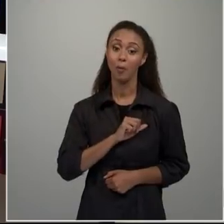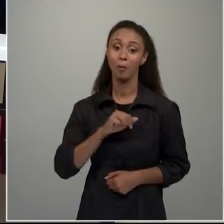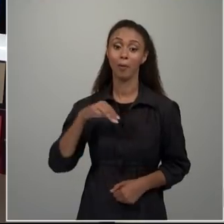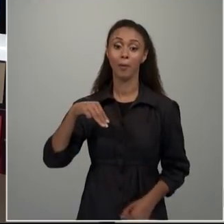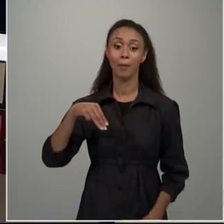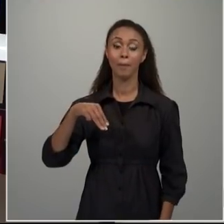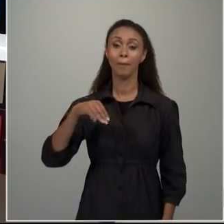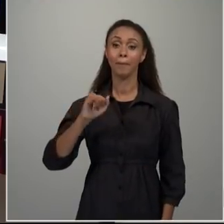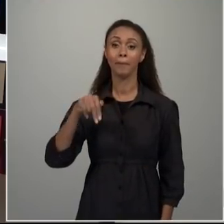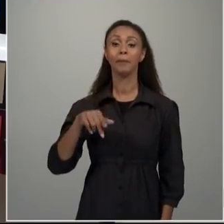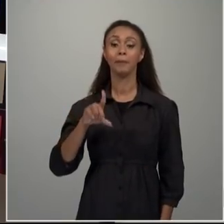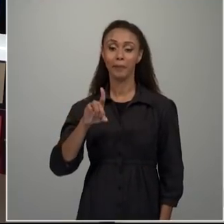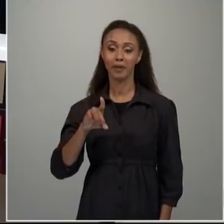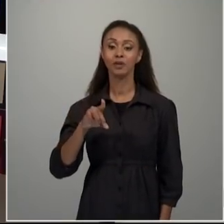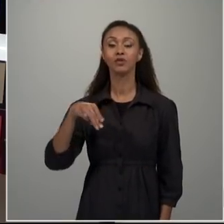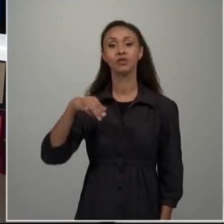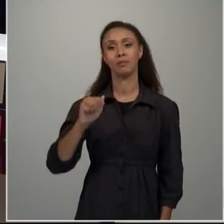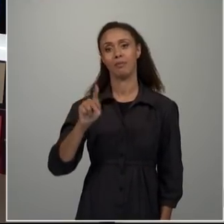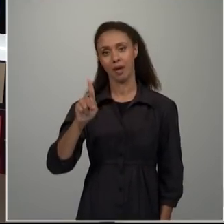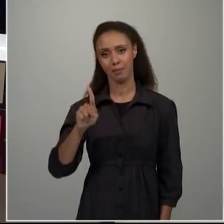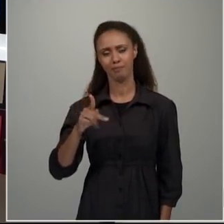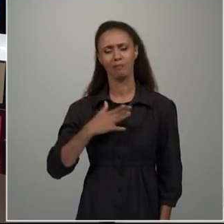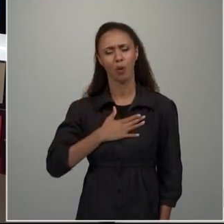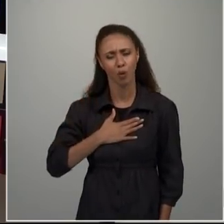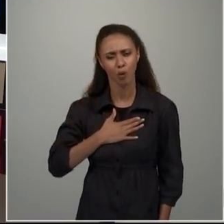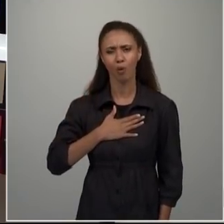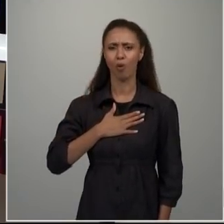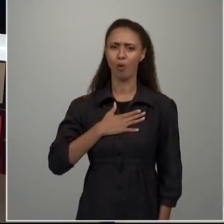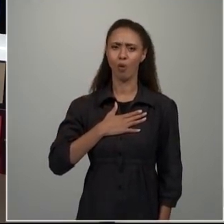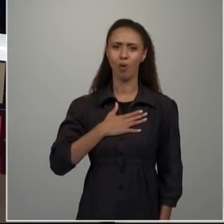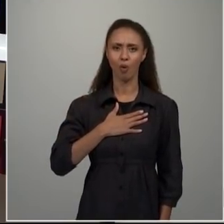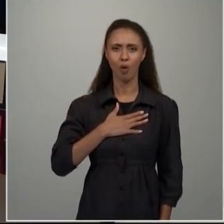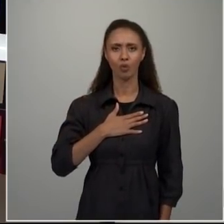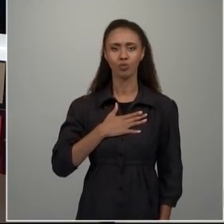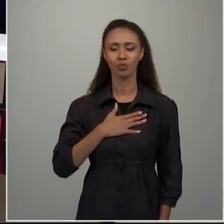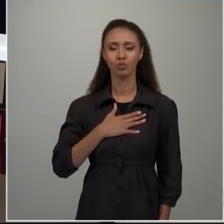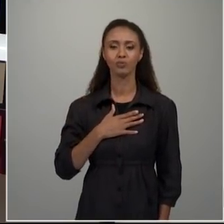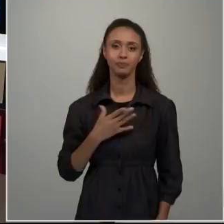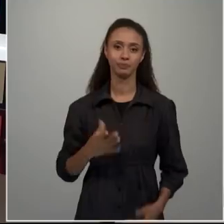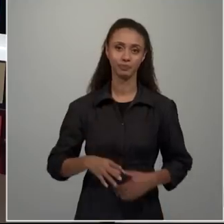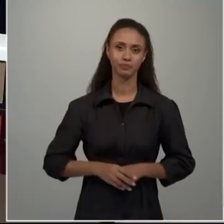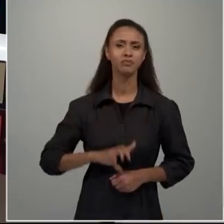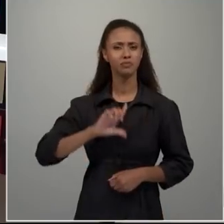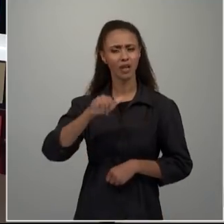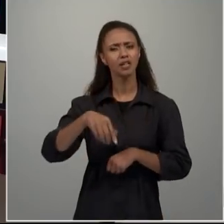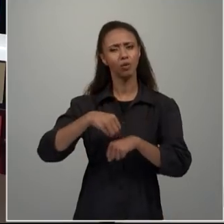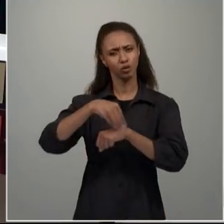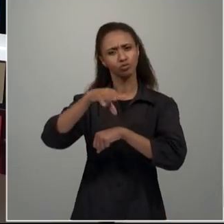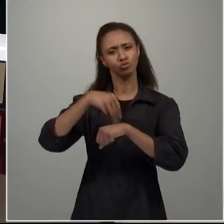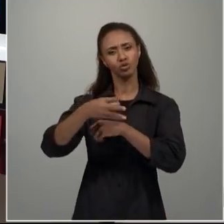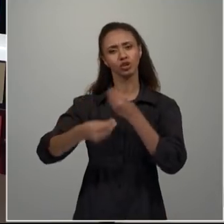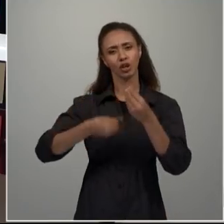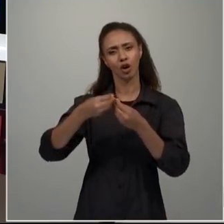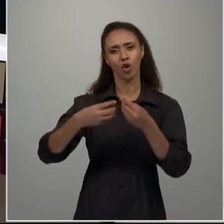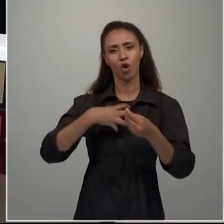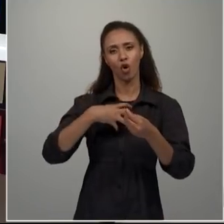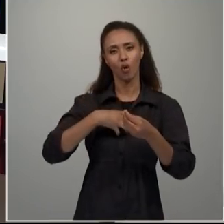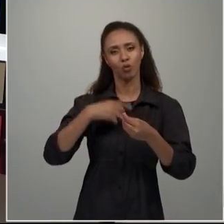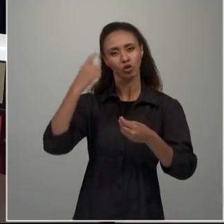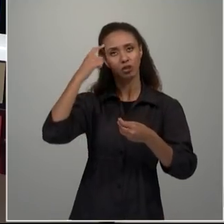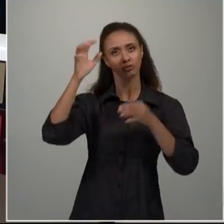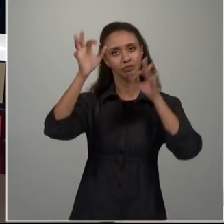aí a gente vai trabalhar a gente vai mostrar pra vocês vai dar essas dicas desses mapas mentais pra vocês ea prova eu já falei